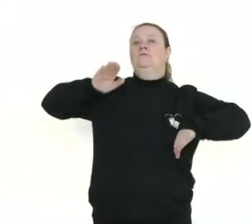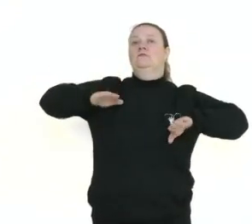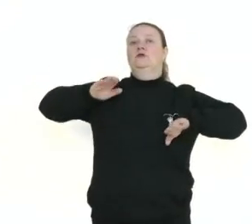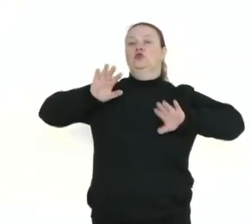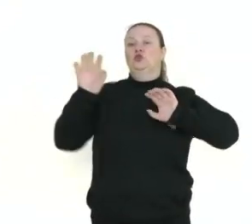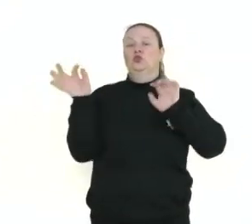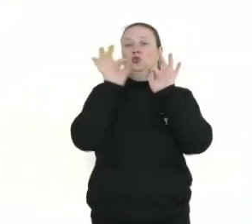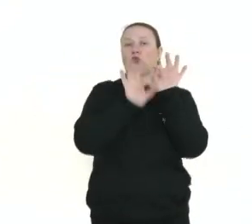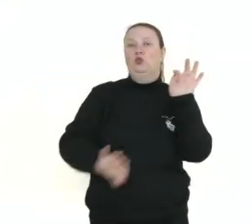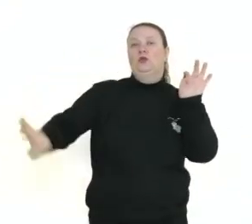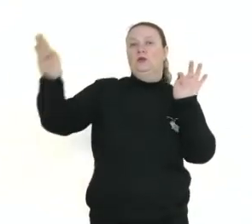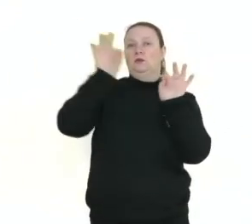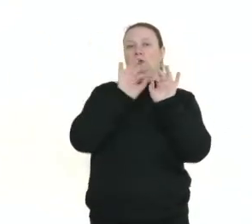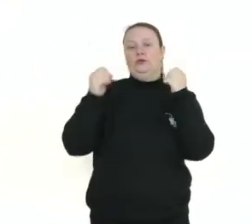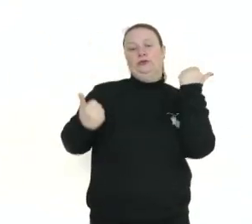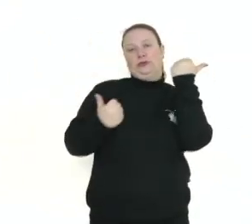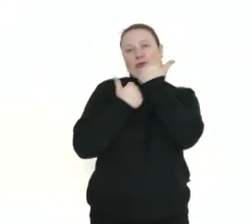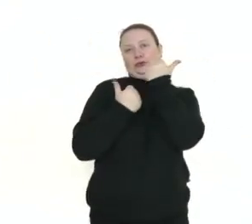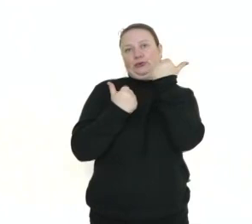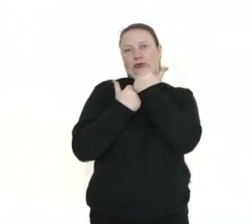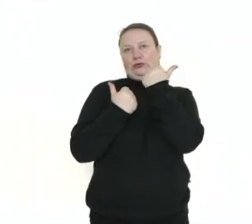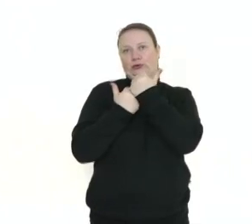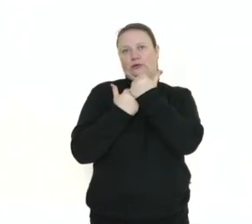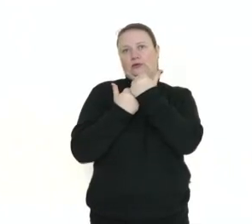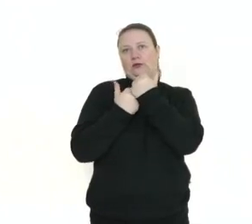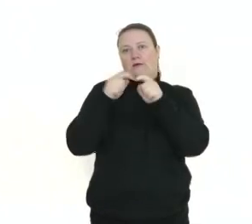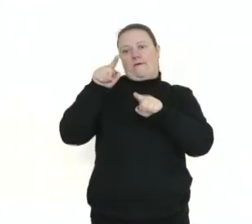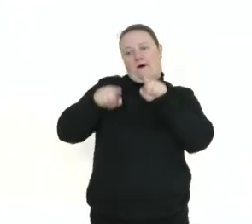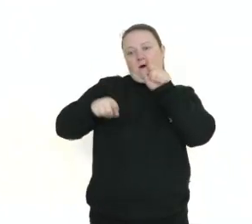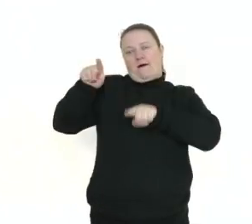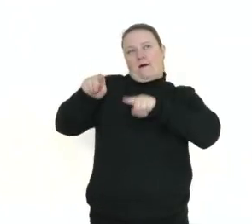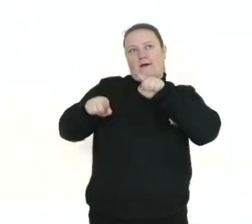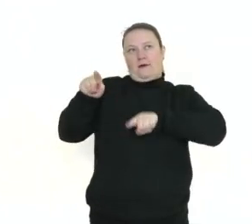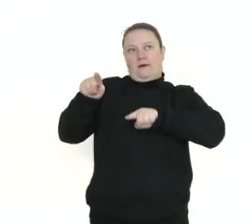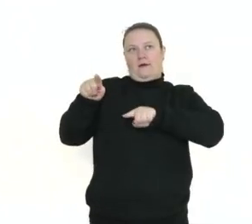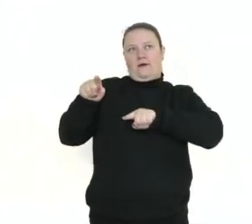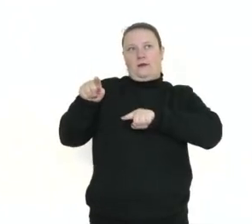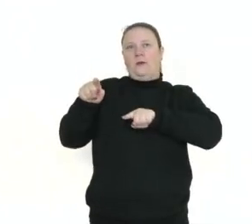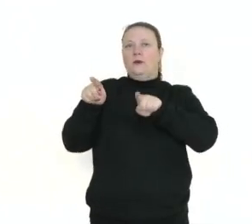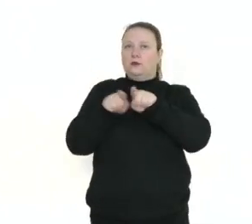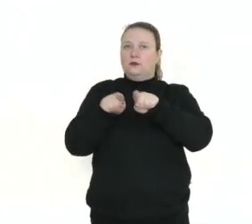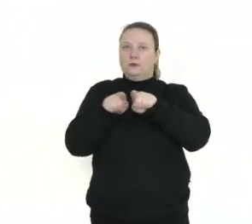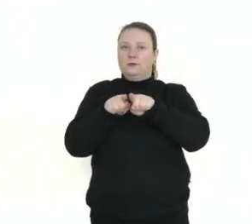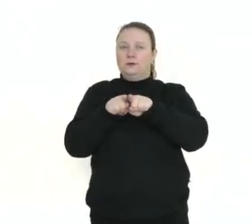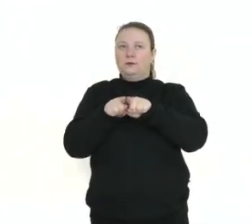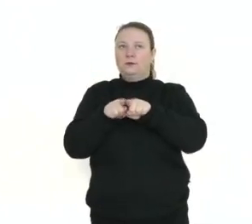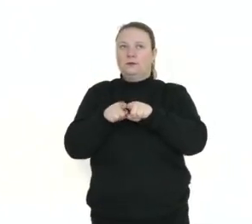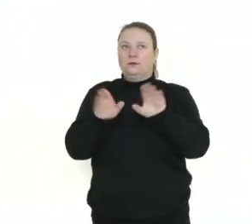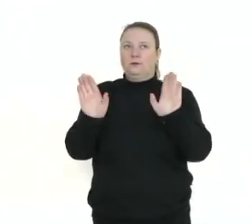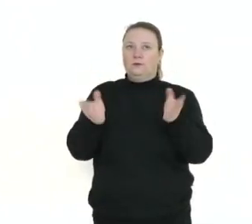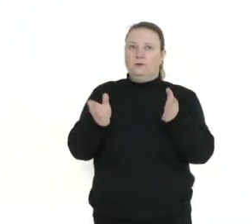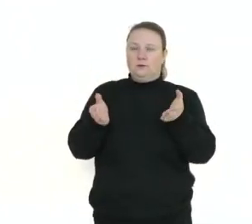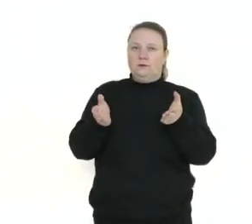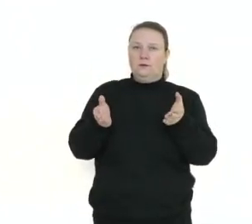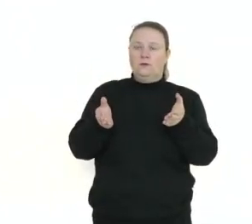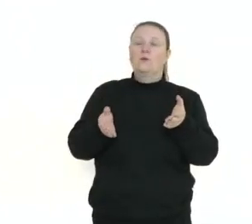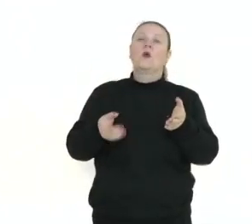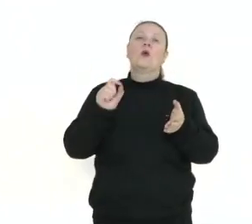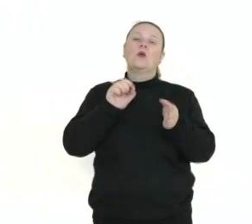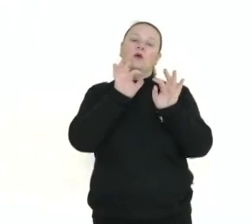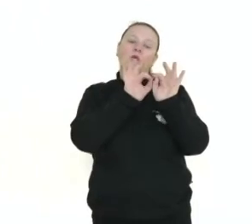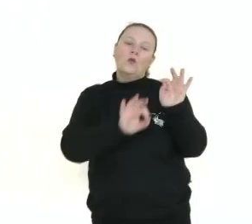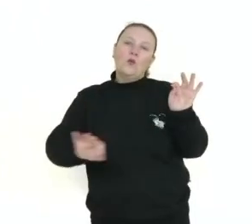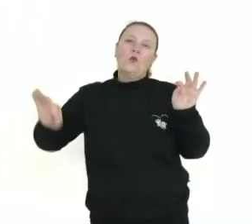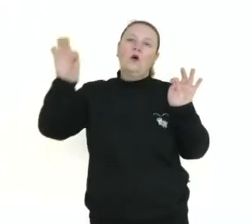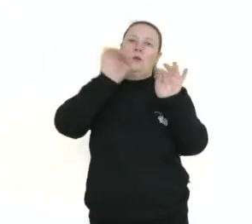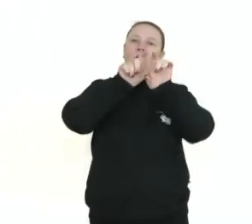circunferência, substituímos uma das variáveis isoladas na equação da reta. Na equação da circunferência, obtemos